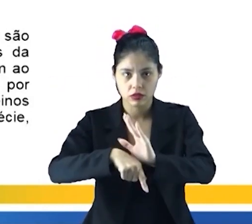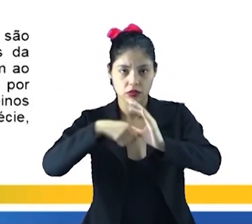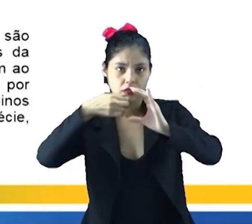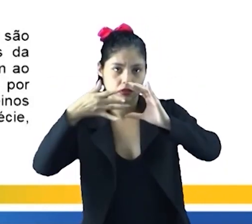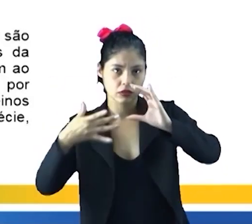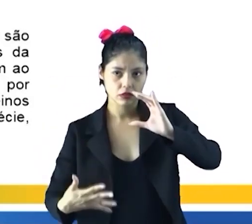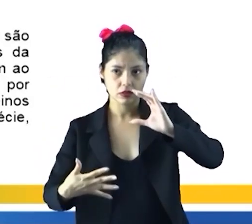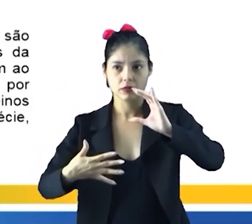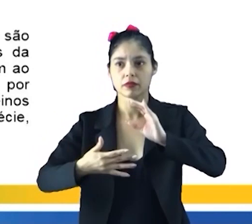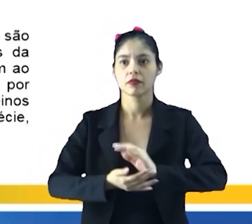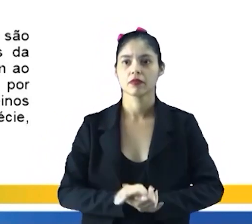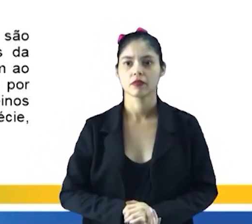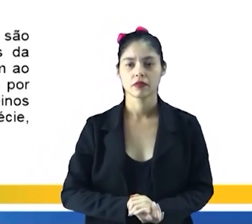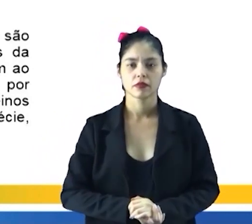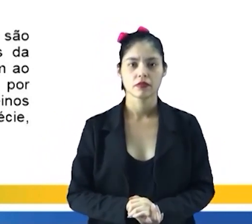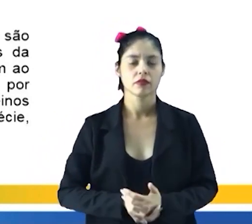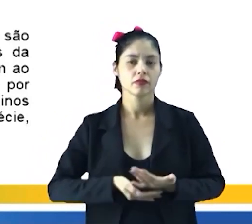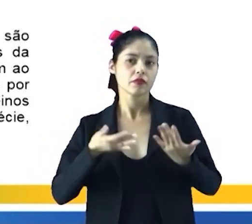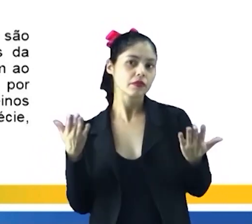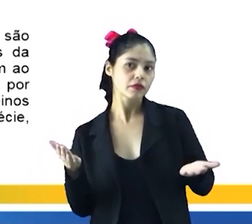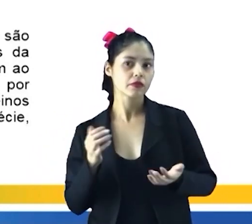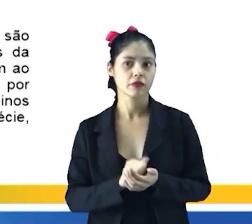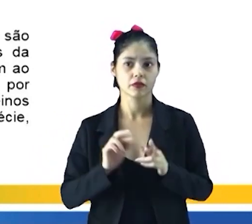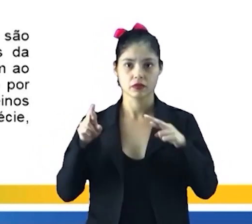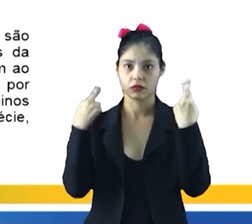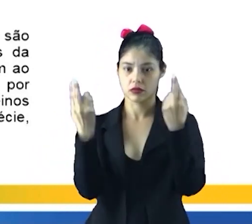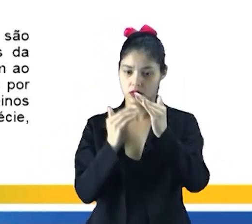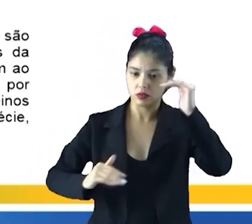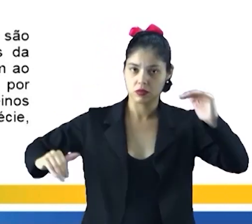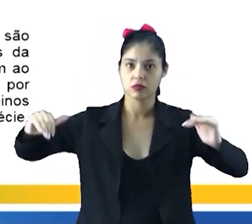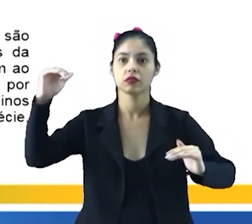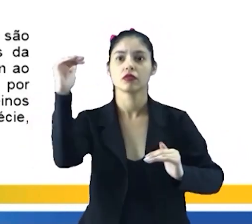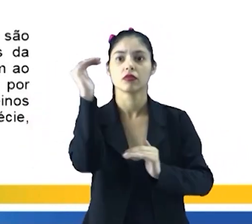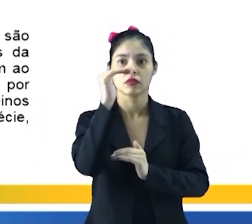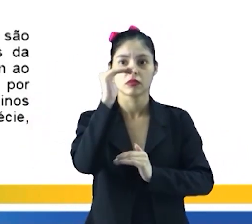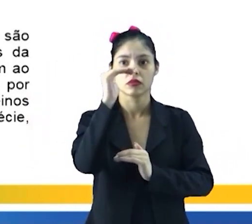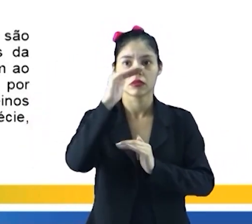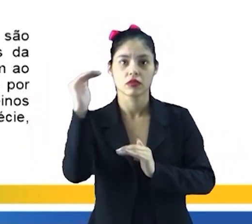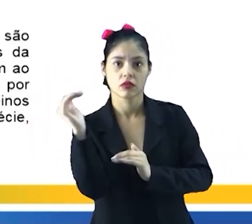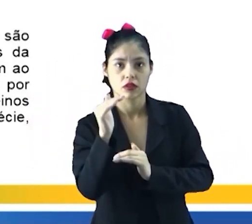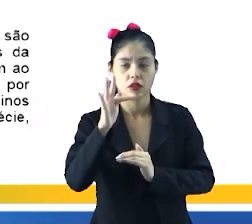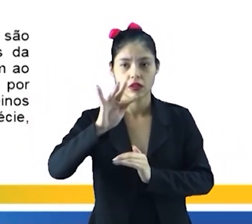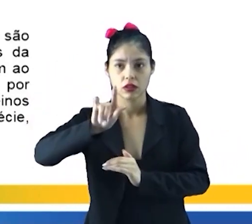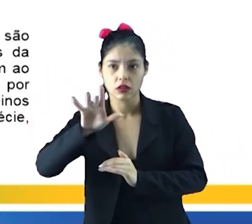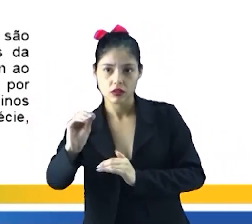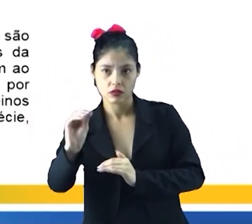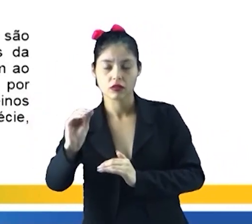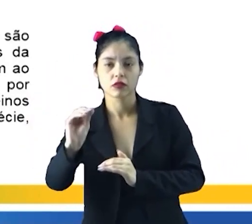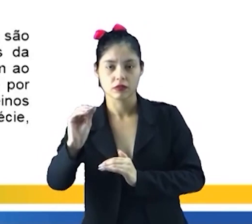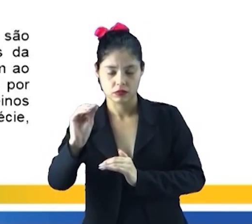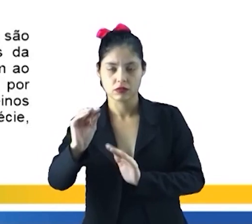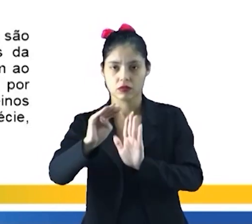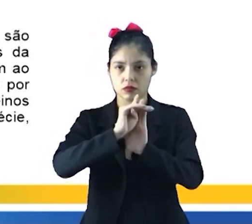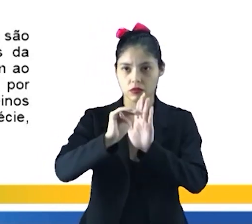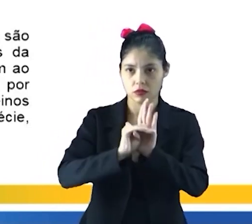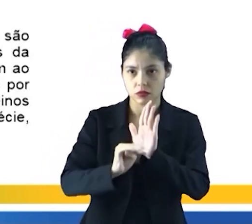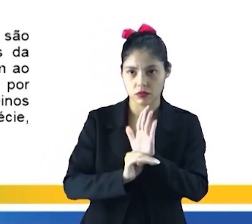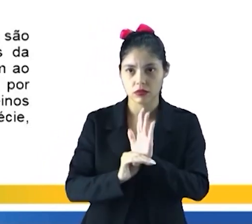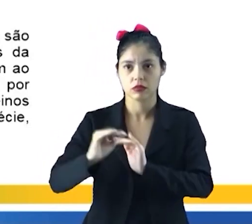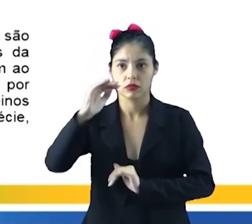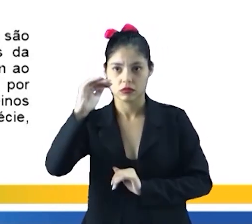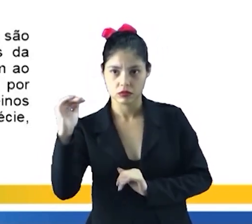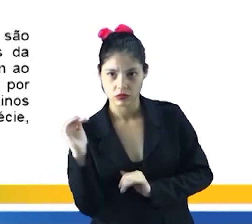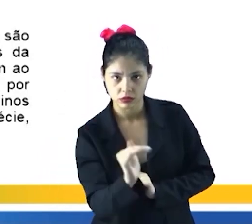família, gênero e espécie. Então, o reino é o maior, aí eu venho o filo, que é uma subclassificação de reinos, aí eu